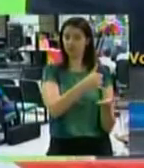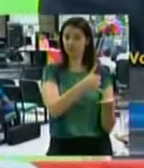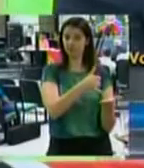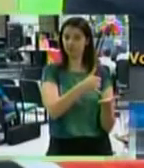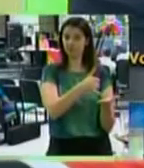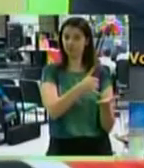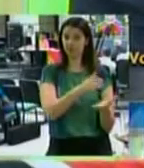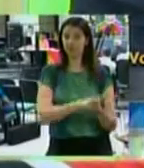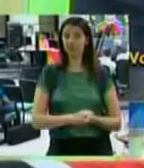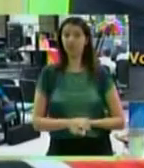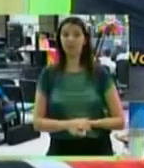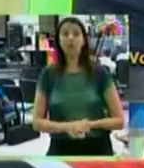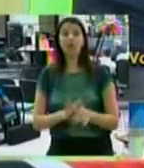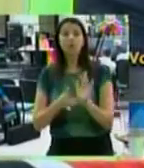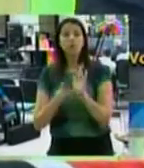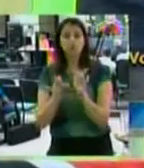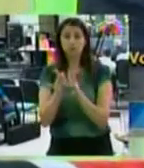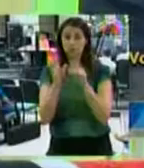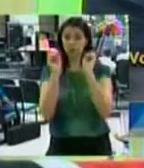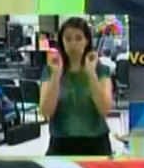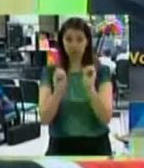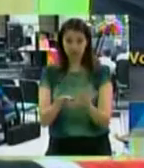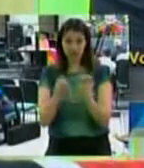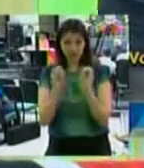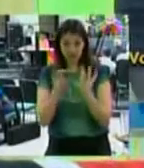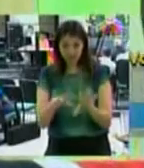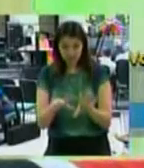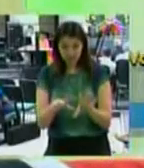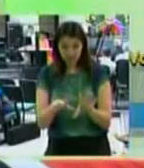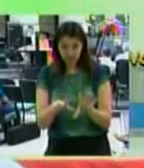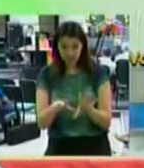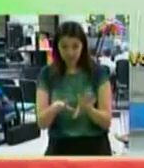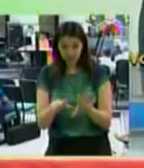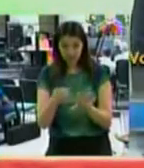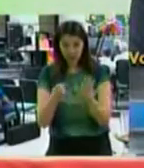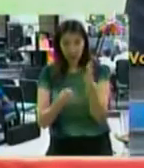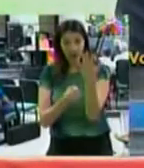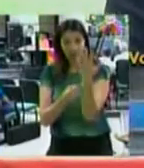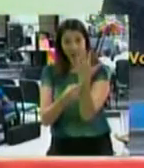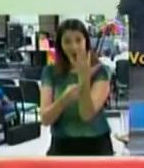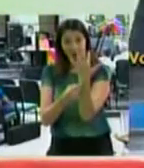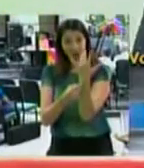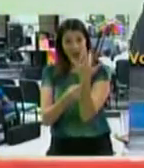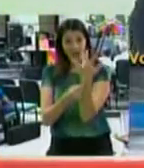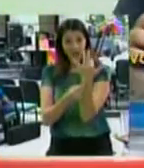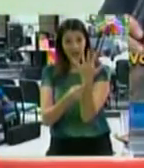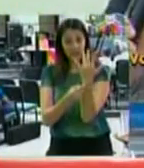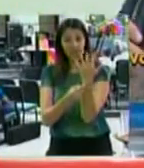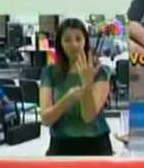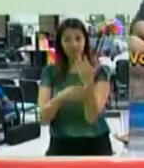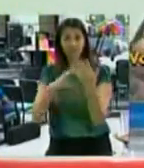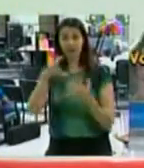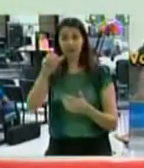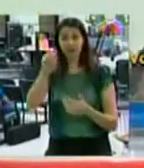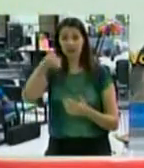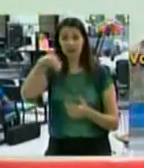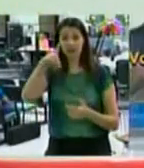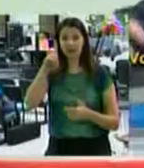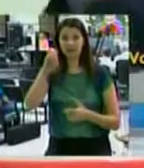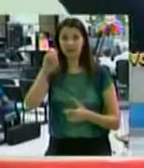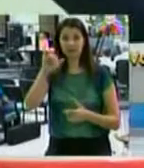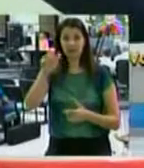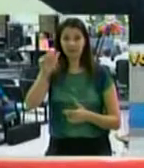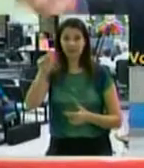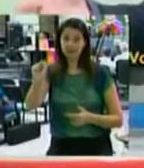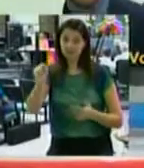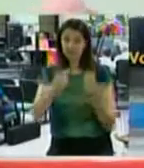Segundo os ensinamentos de Jesus, candeias são obras que iluminam o mundo e mostram